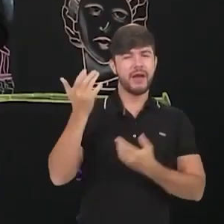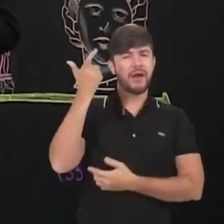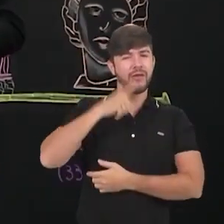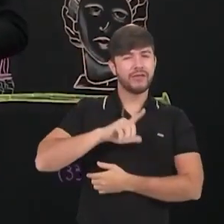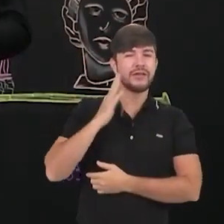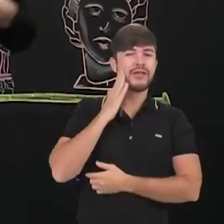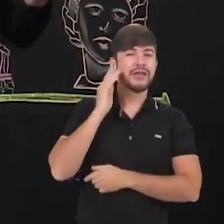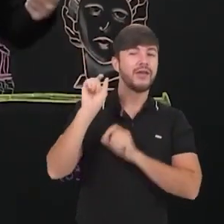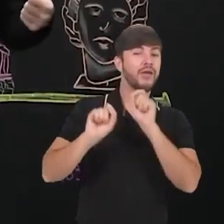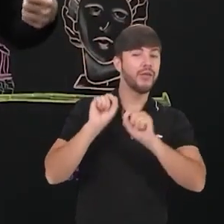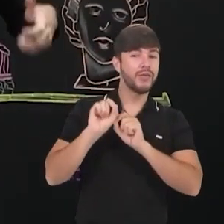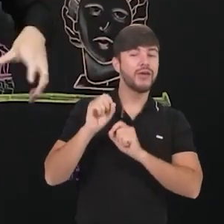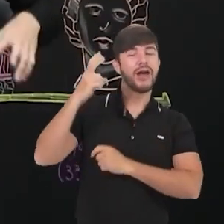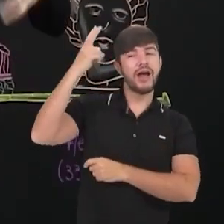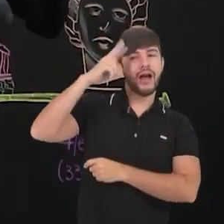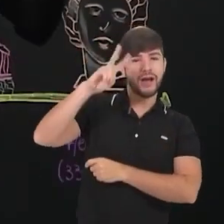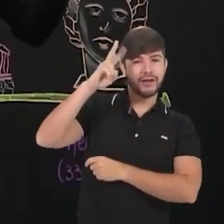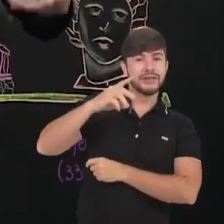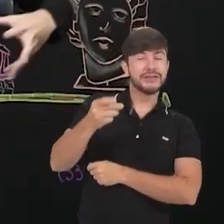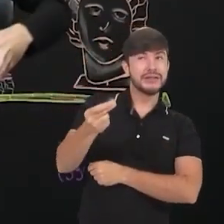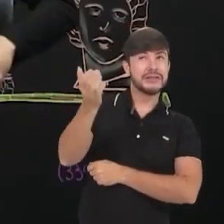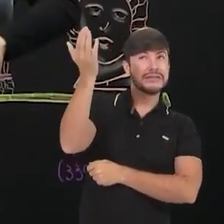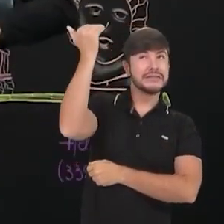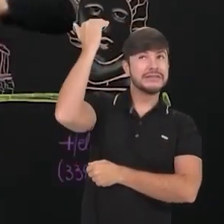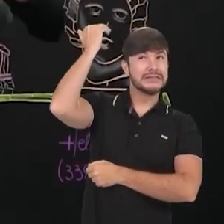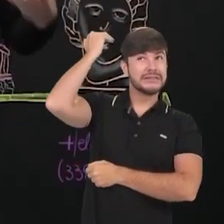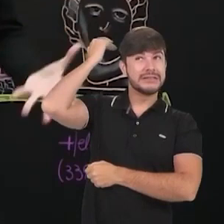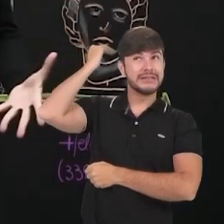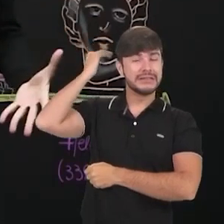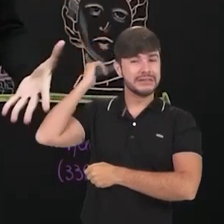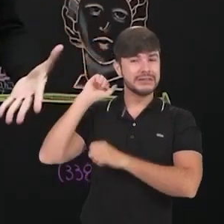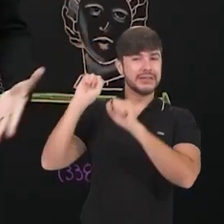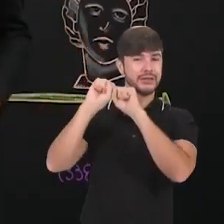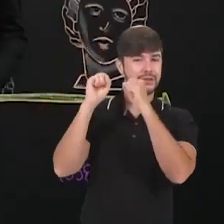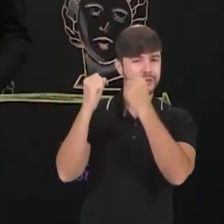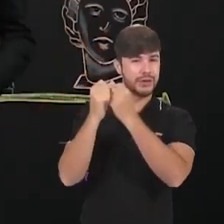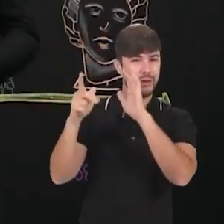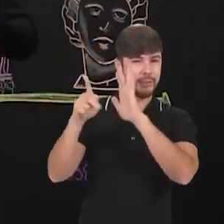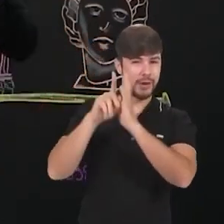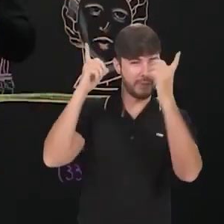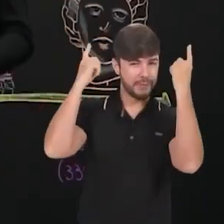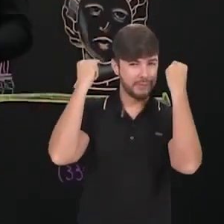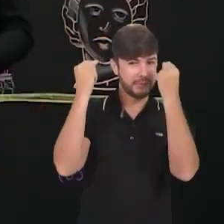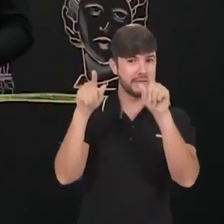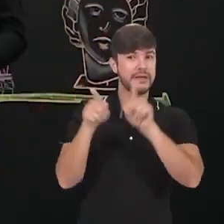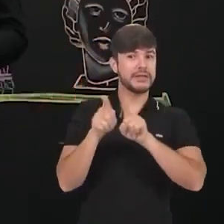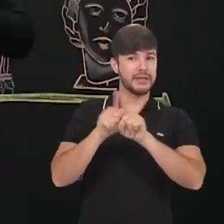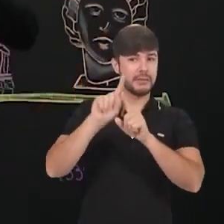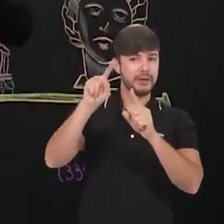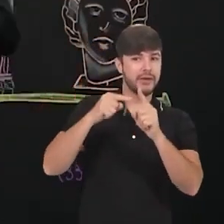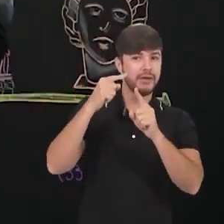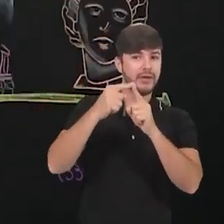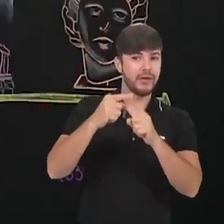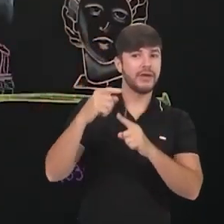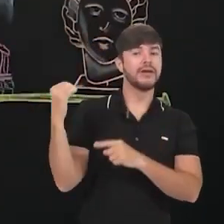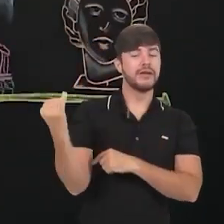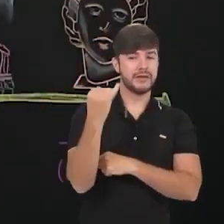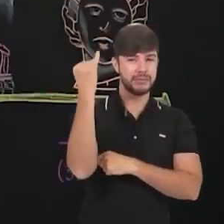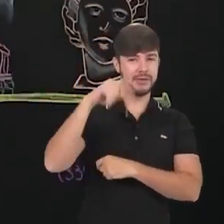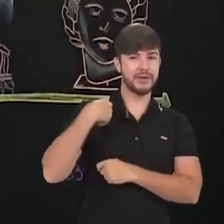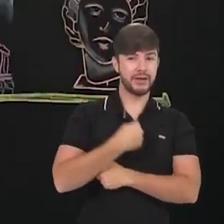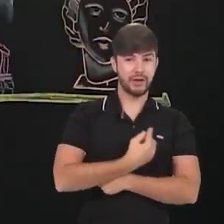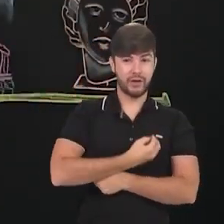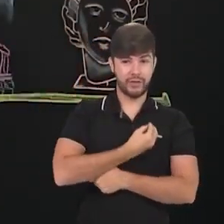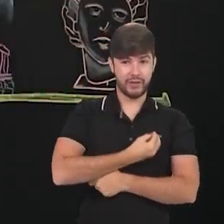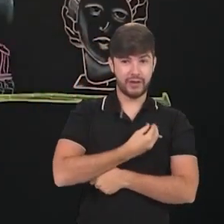entender que a gente vai falar um pouco de história, lá do passado, da civilização grega, mas também de uma coisa que é muito importante para nós hoje,